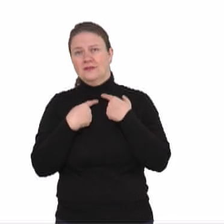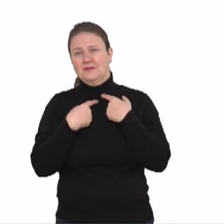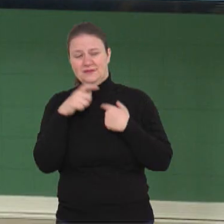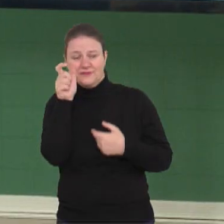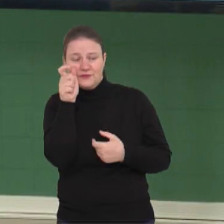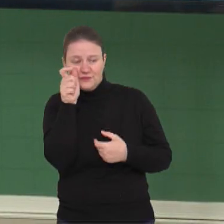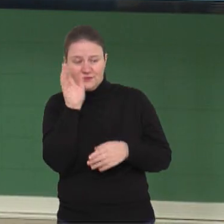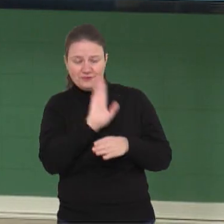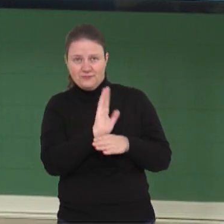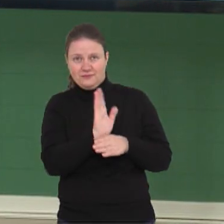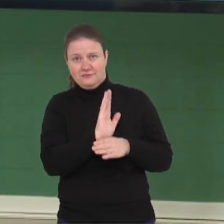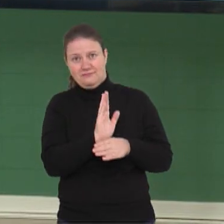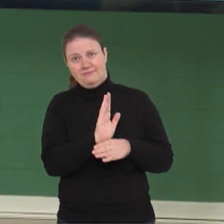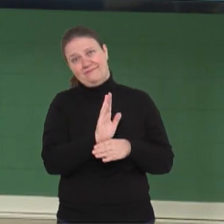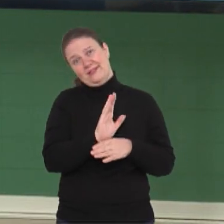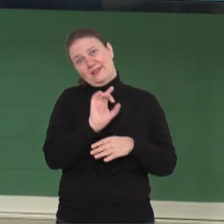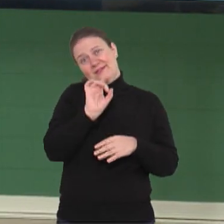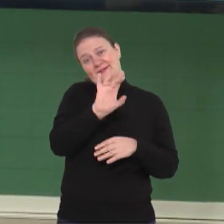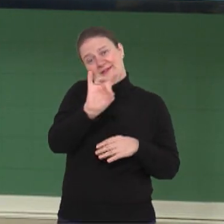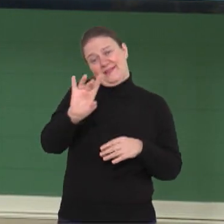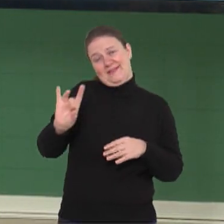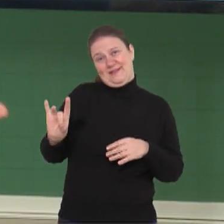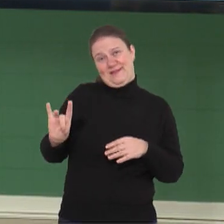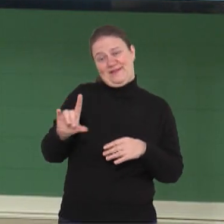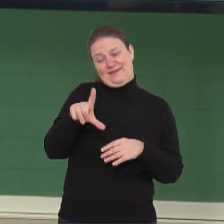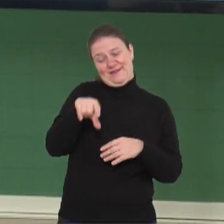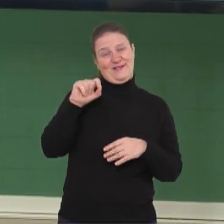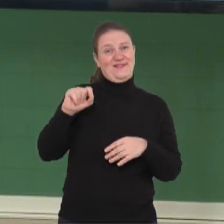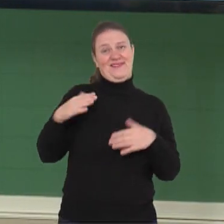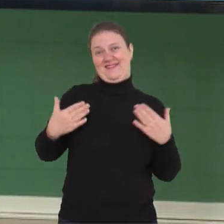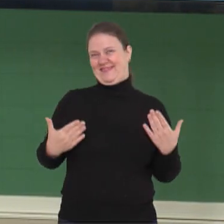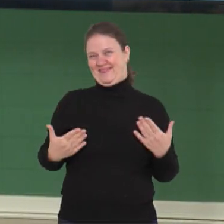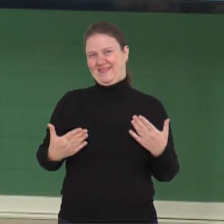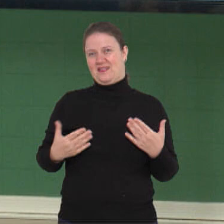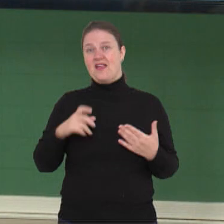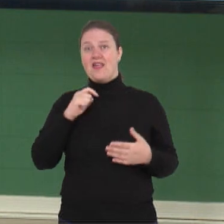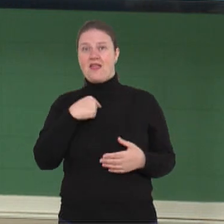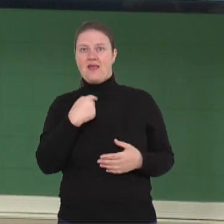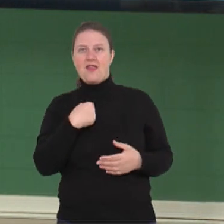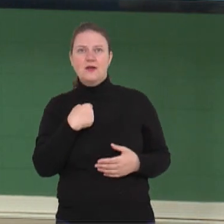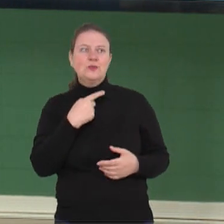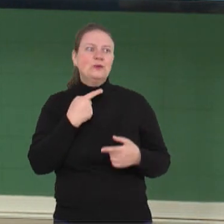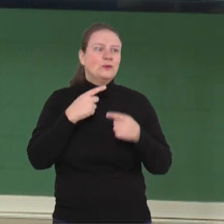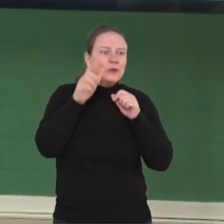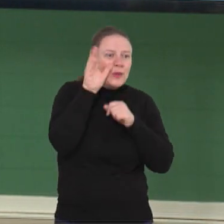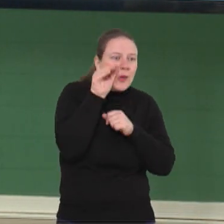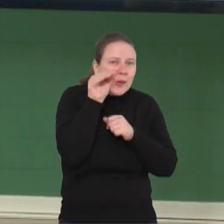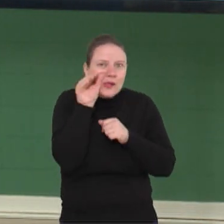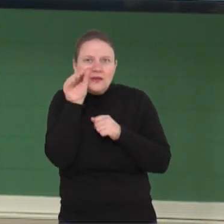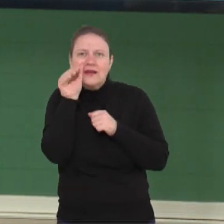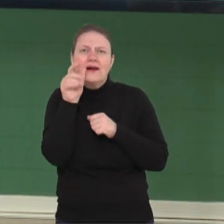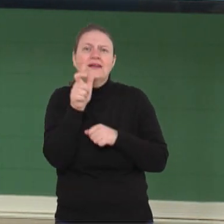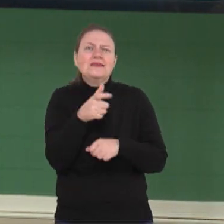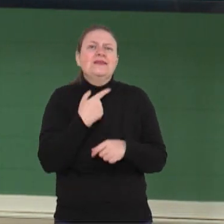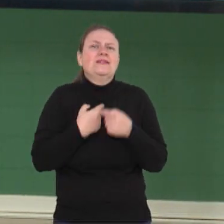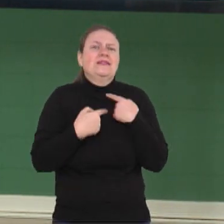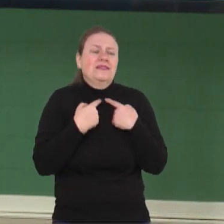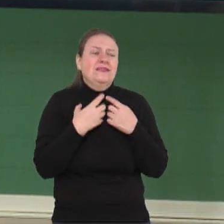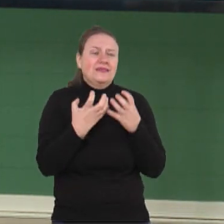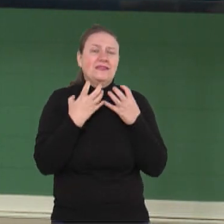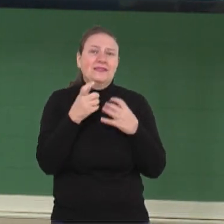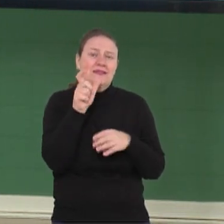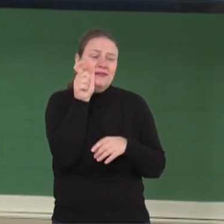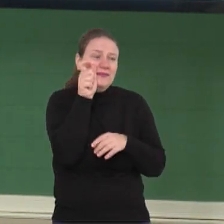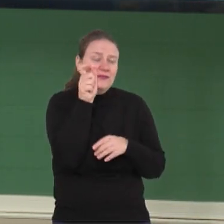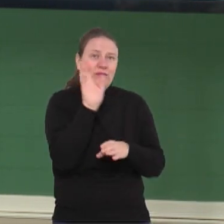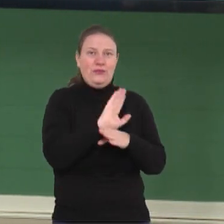né? Quando eu li a resenha, eu não tinha assistido ao filme, eu fiquei com muita vontade de assistir ao filme, já tinham